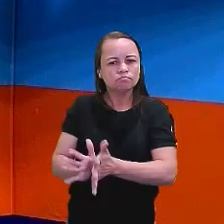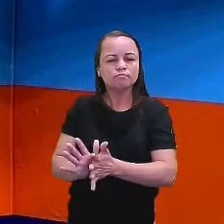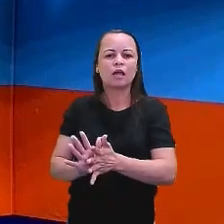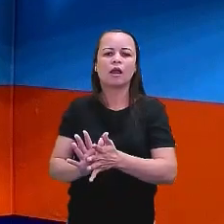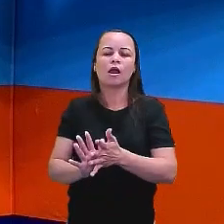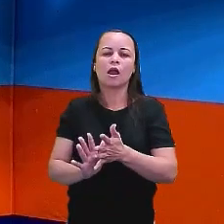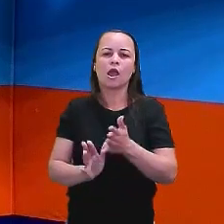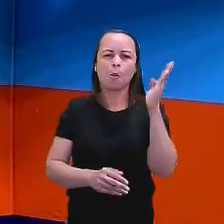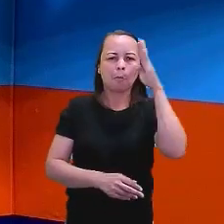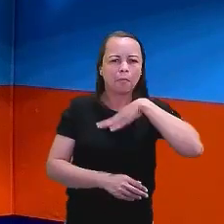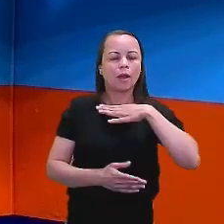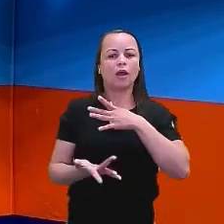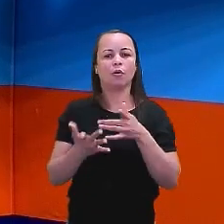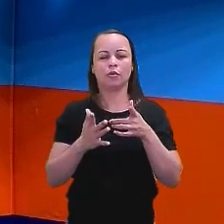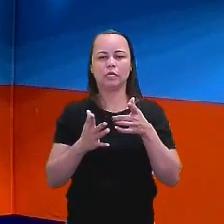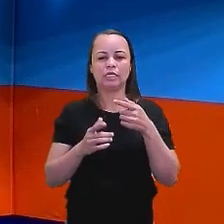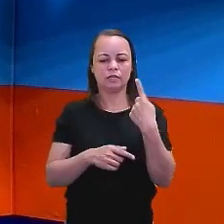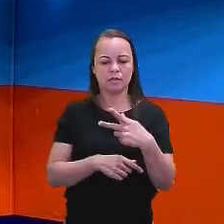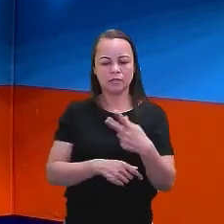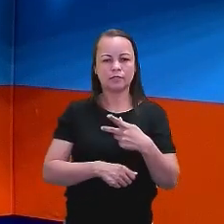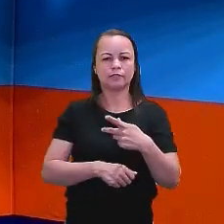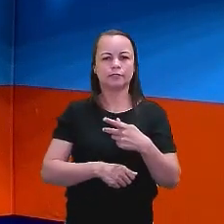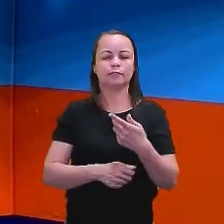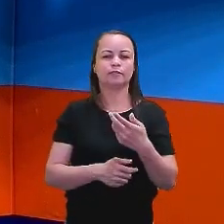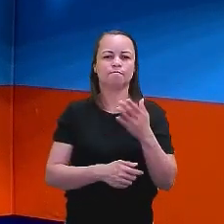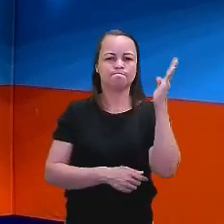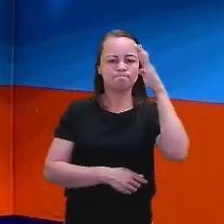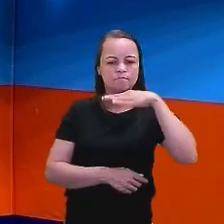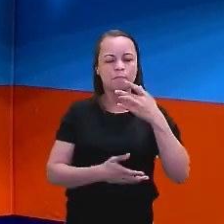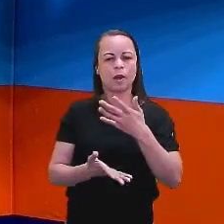ele impede que